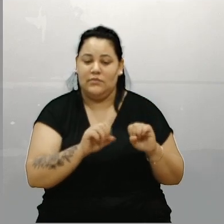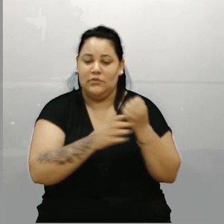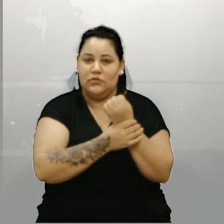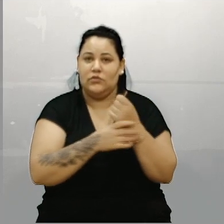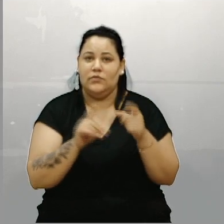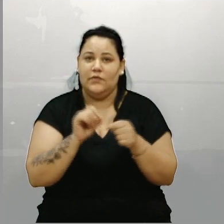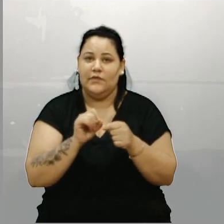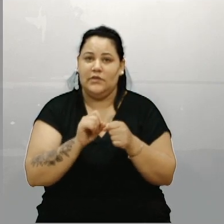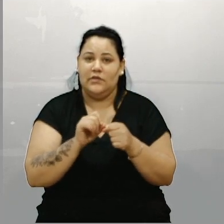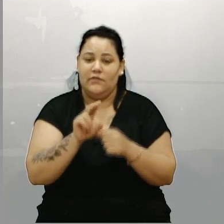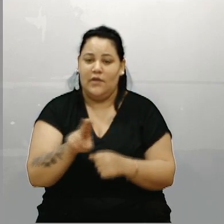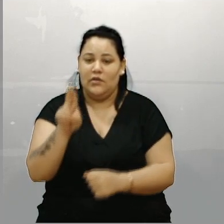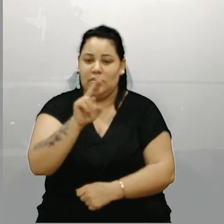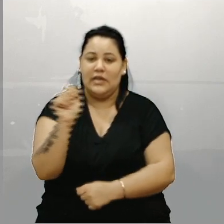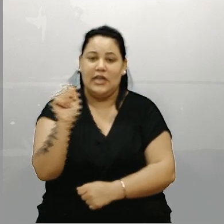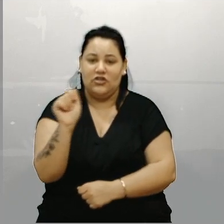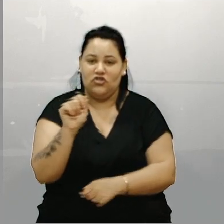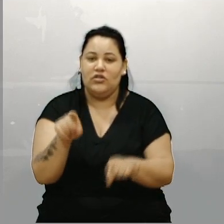implantar na Argentina também.